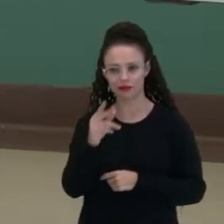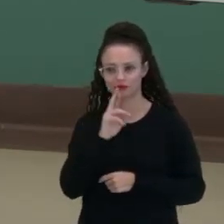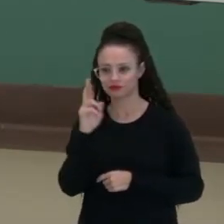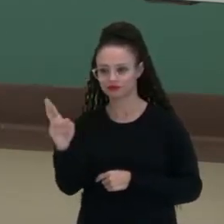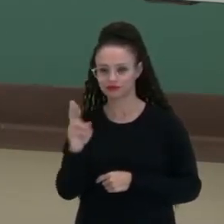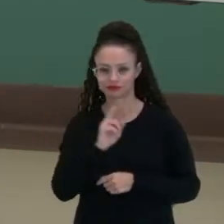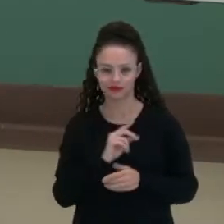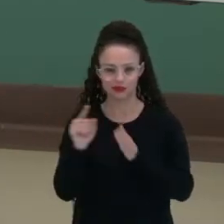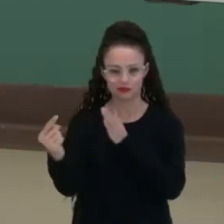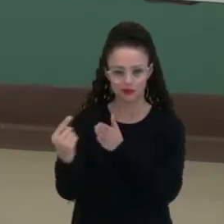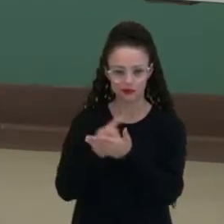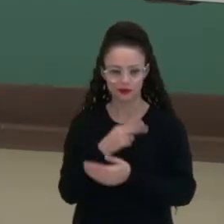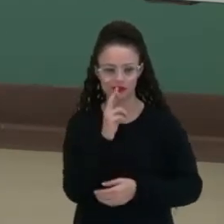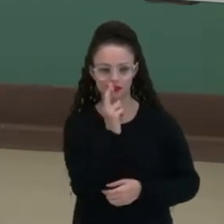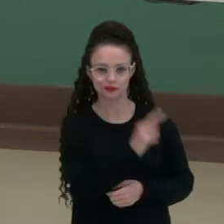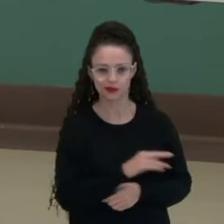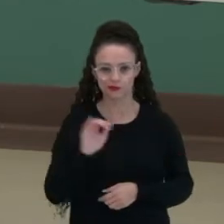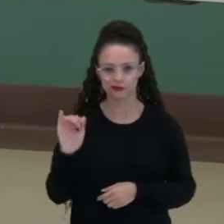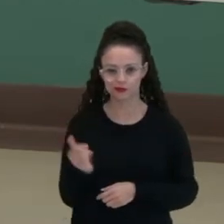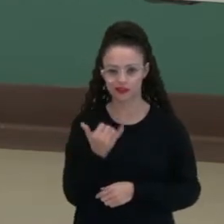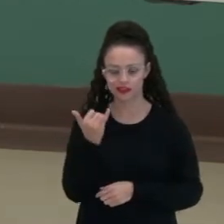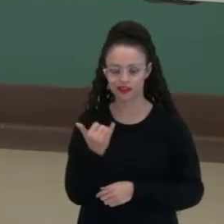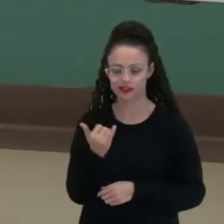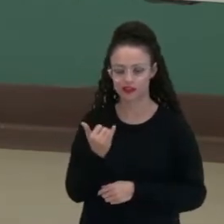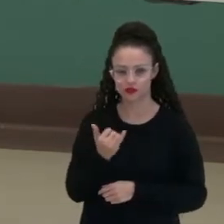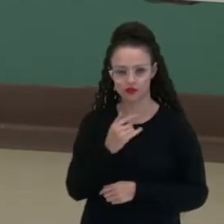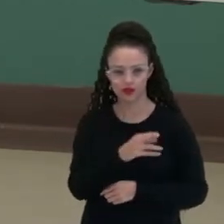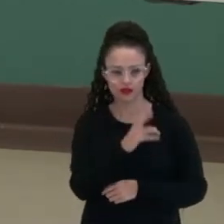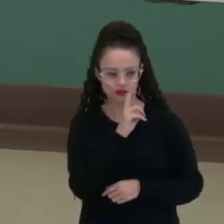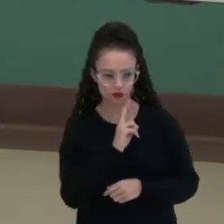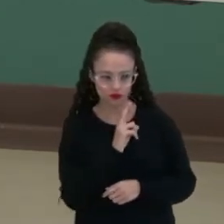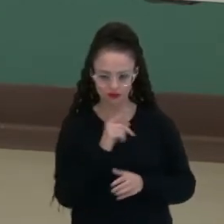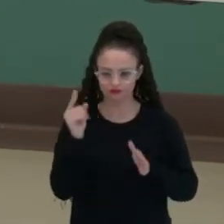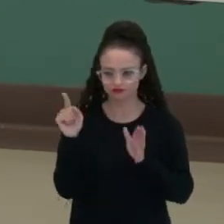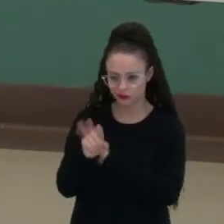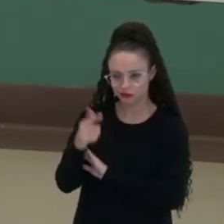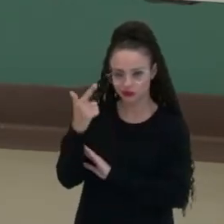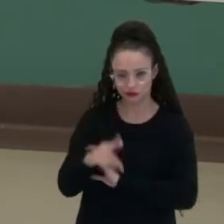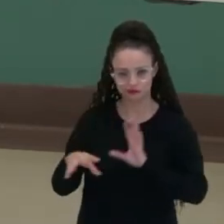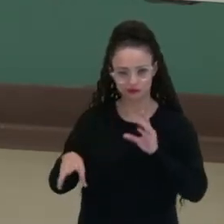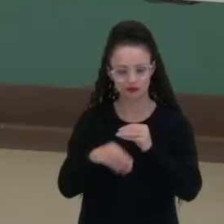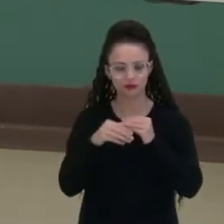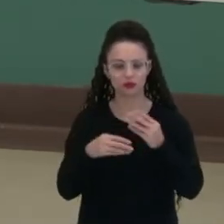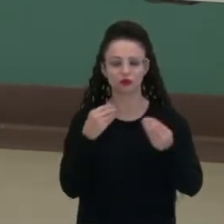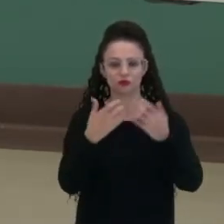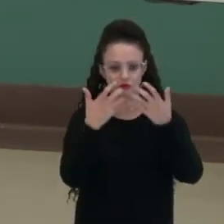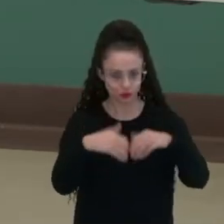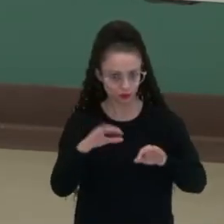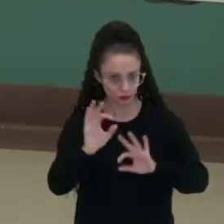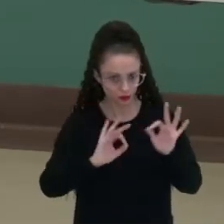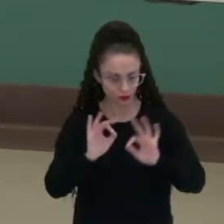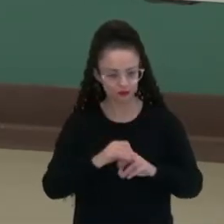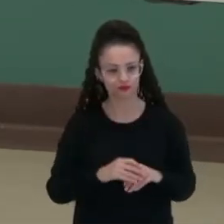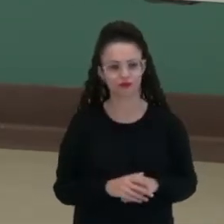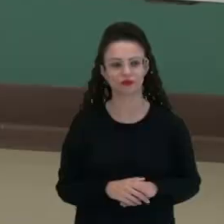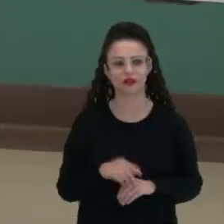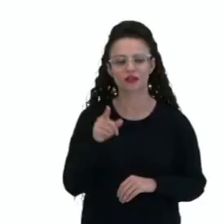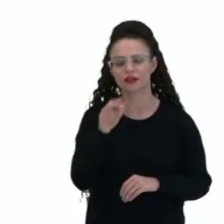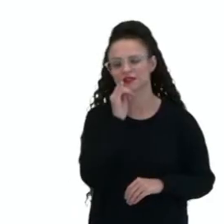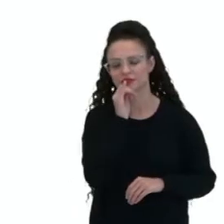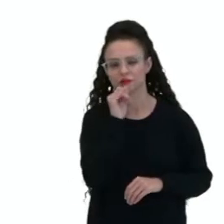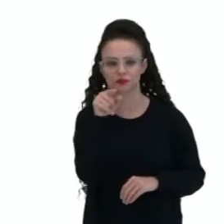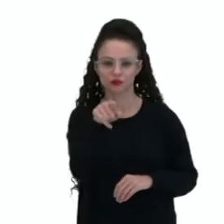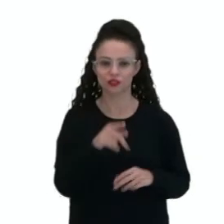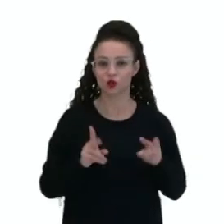engajada na resposta dada, né? Vai engajando, vai falando. Então, como isso funciona? Preparado? Suponha que